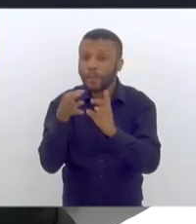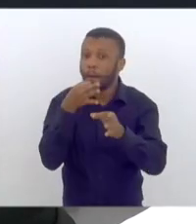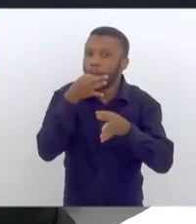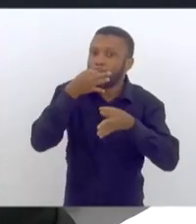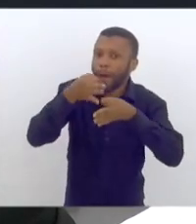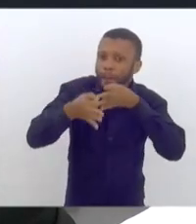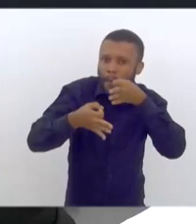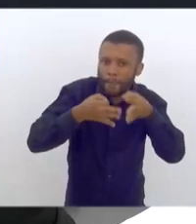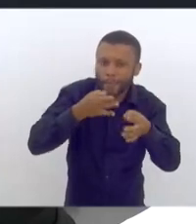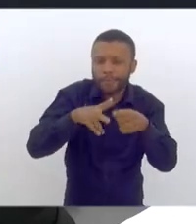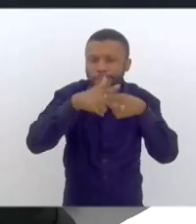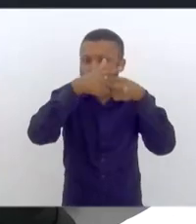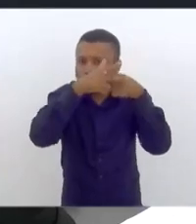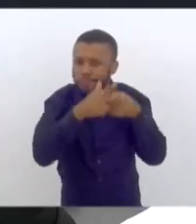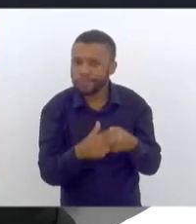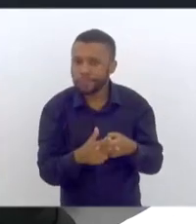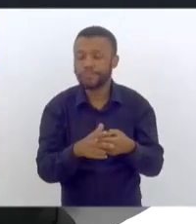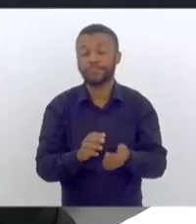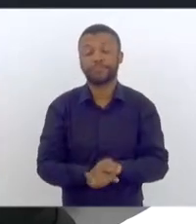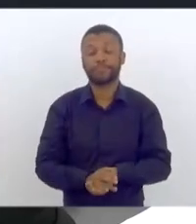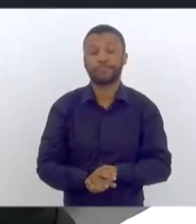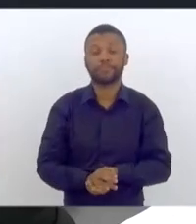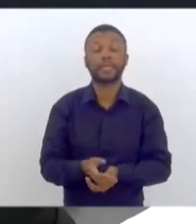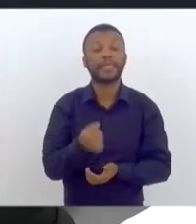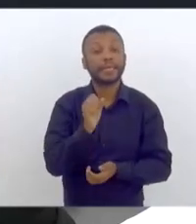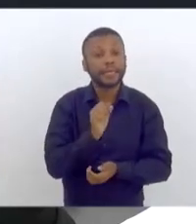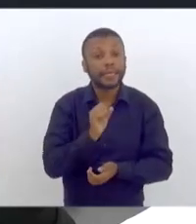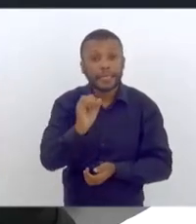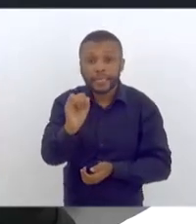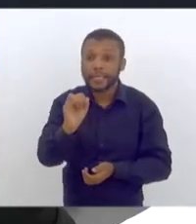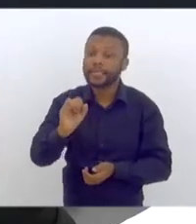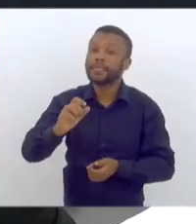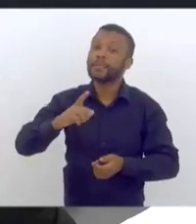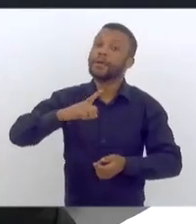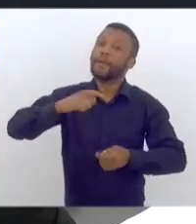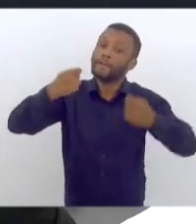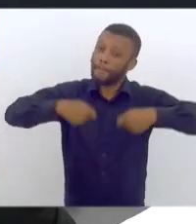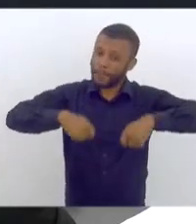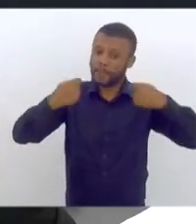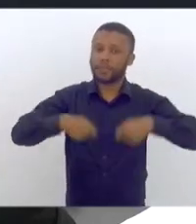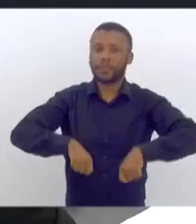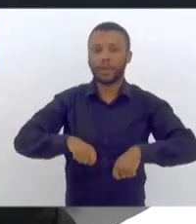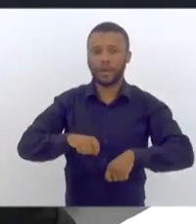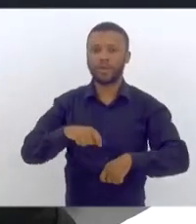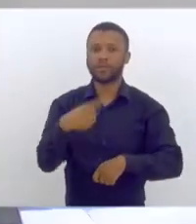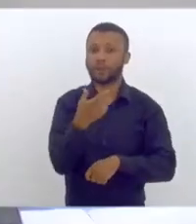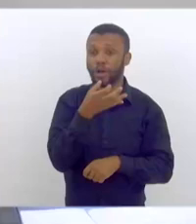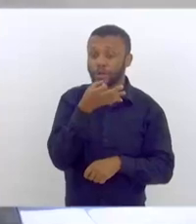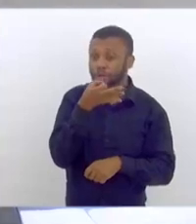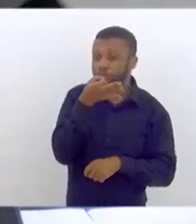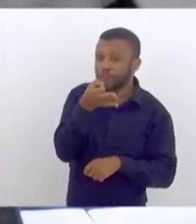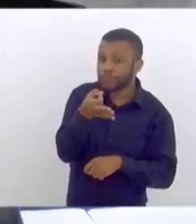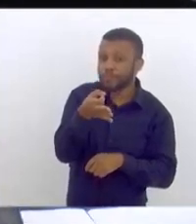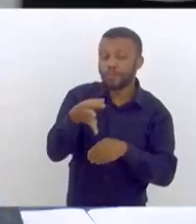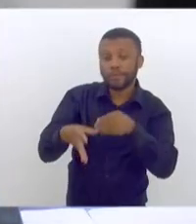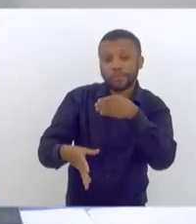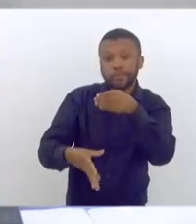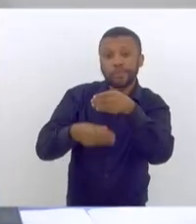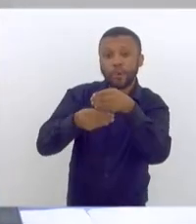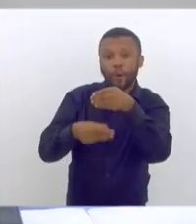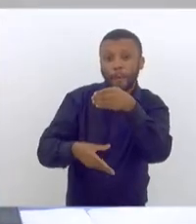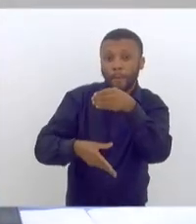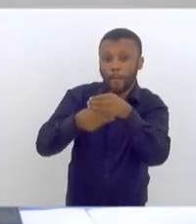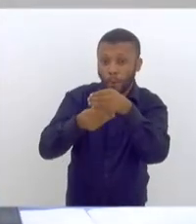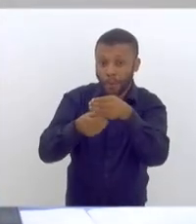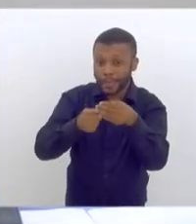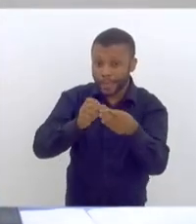mesmas e ser houver necessidade de emendas que não tiverem